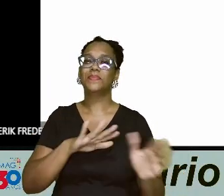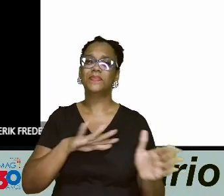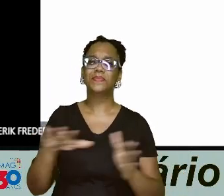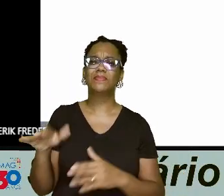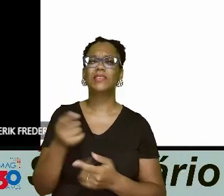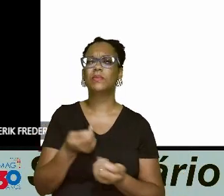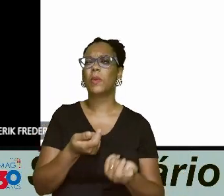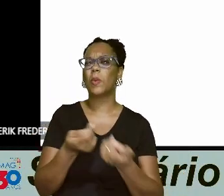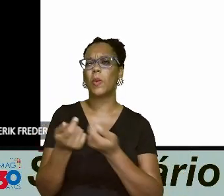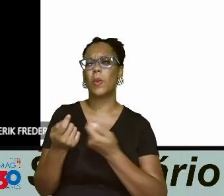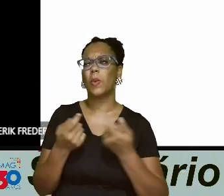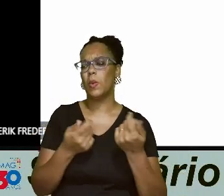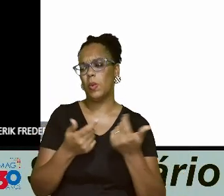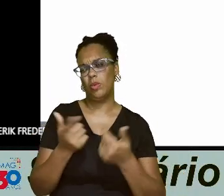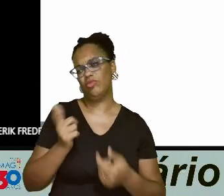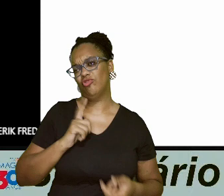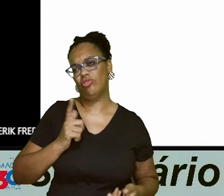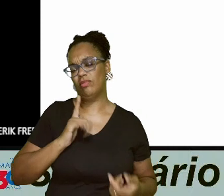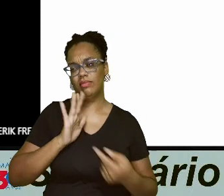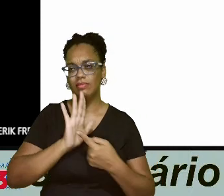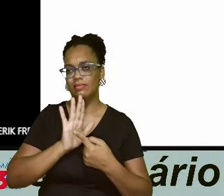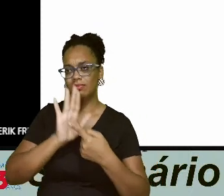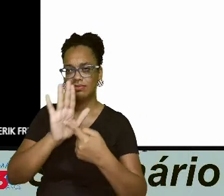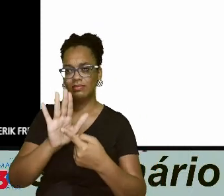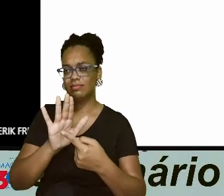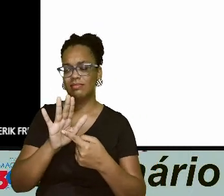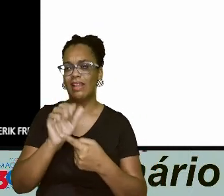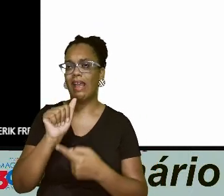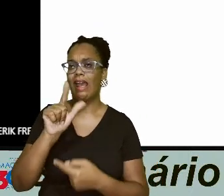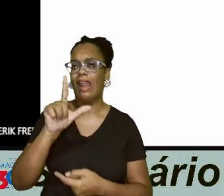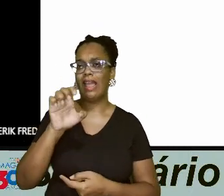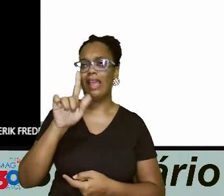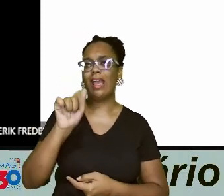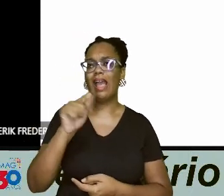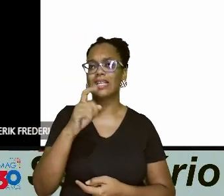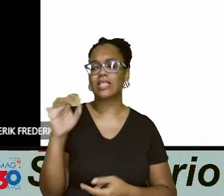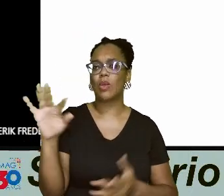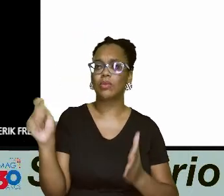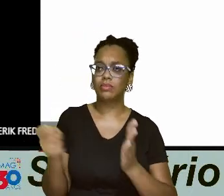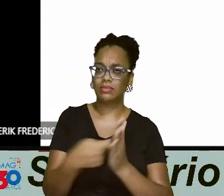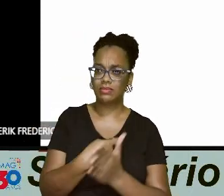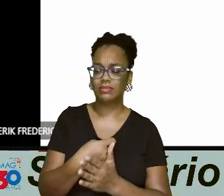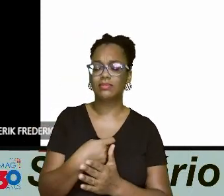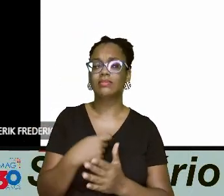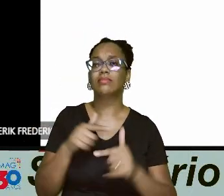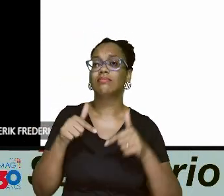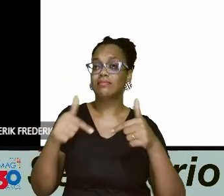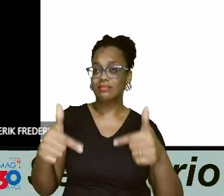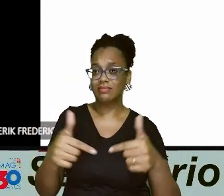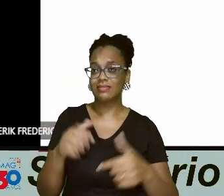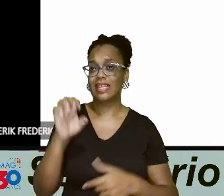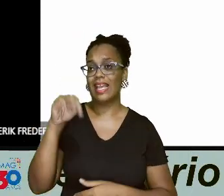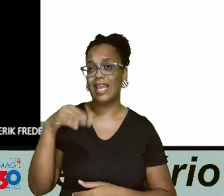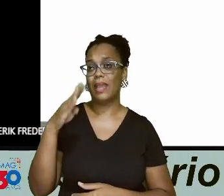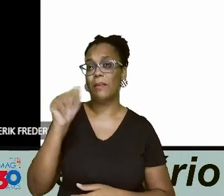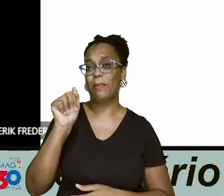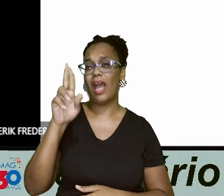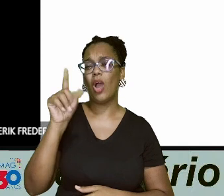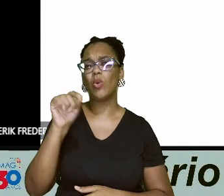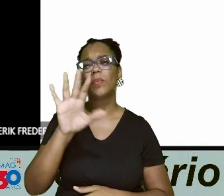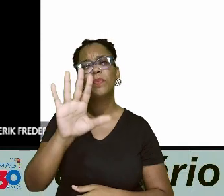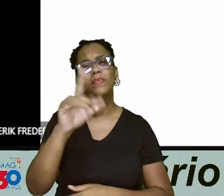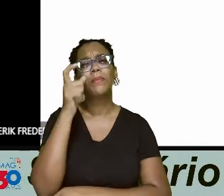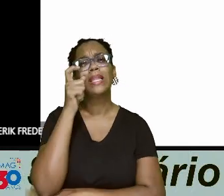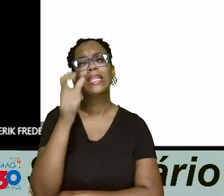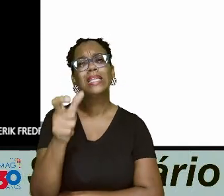houve a apresentação da alegação de prescrição em embargos à execução, mas vejam que interessante, né, o resto